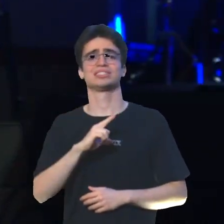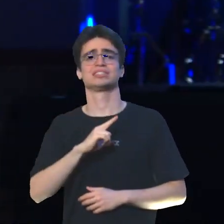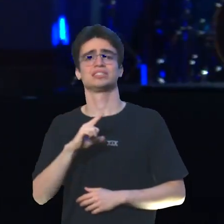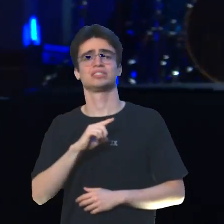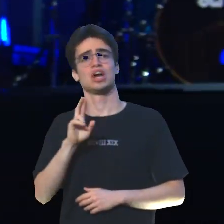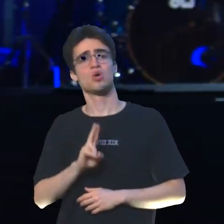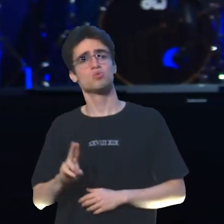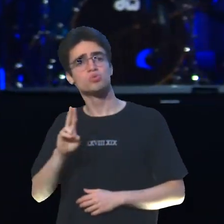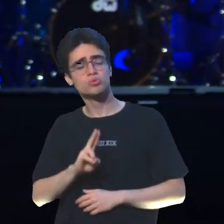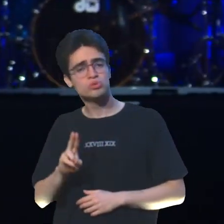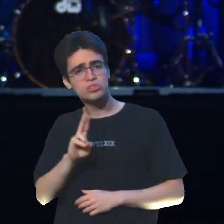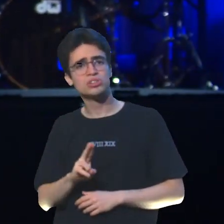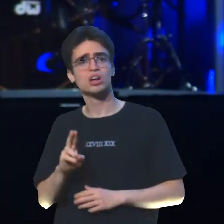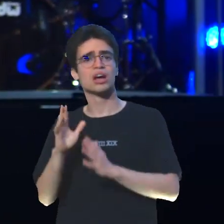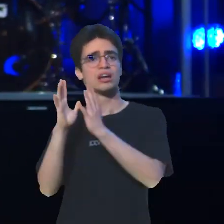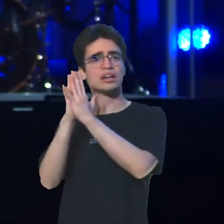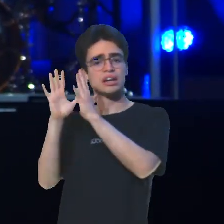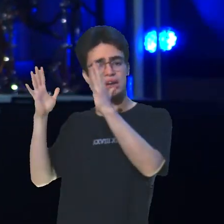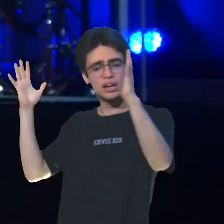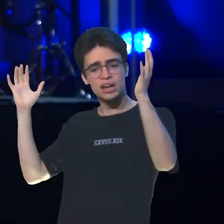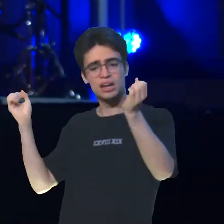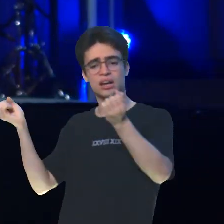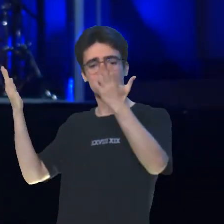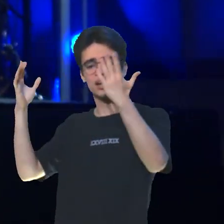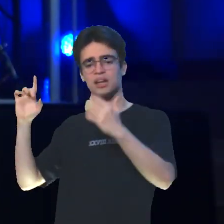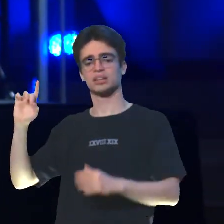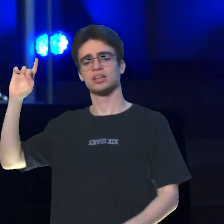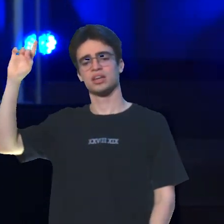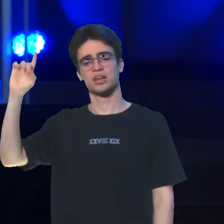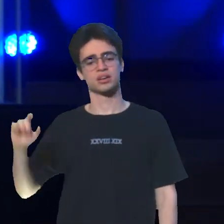para engrandecer o Senhor?